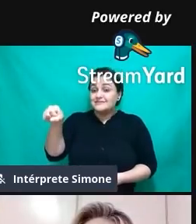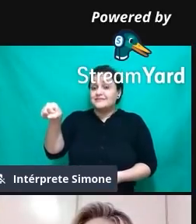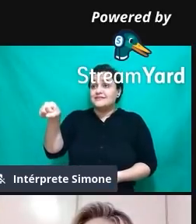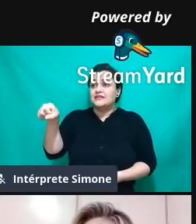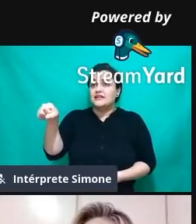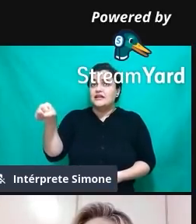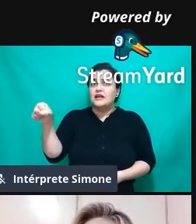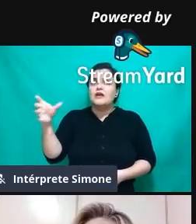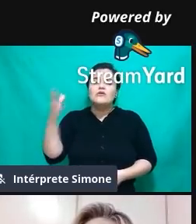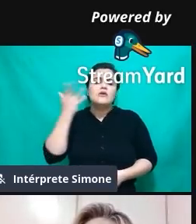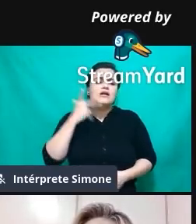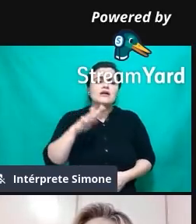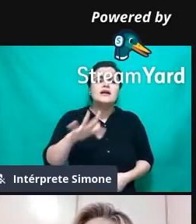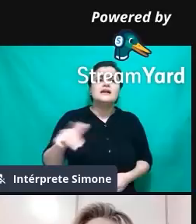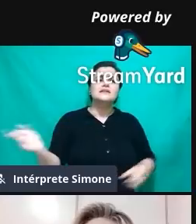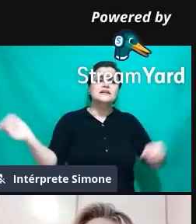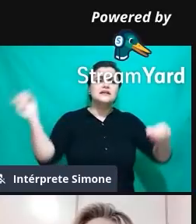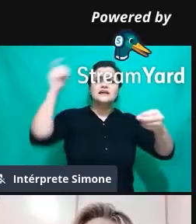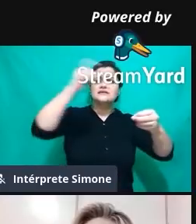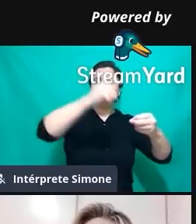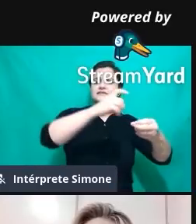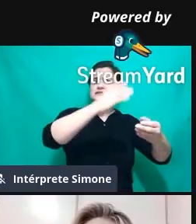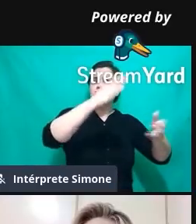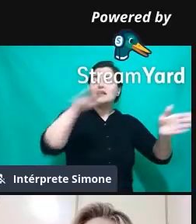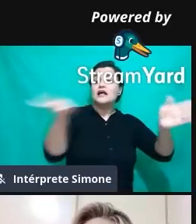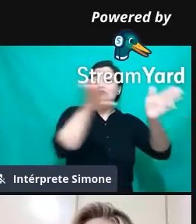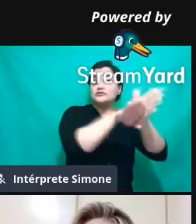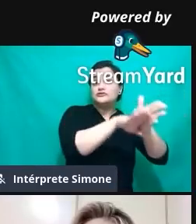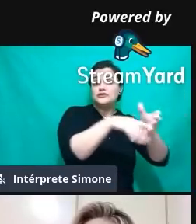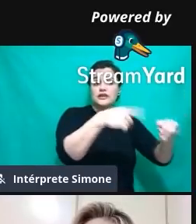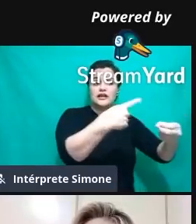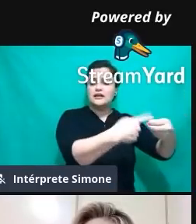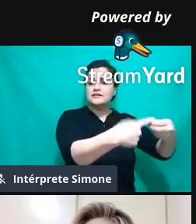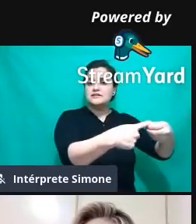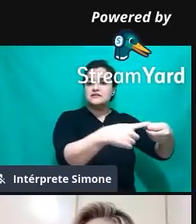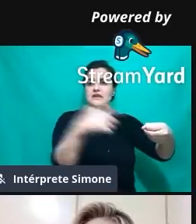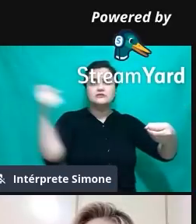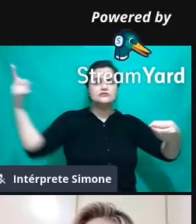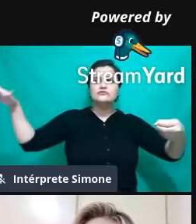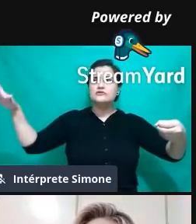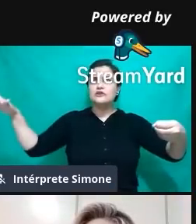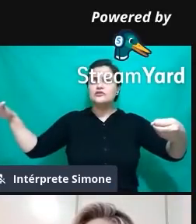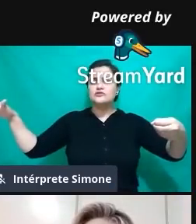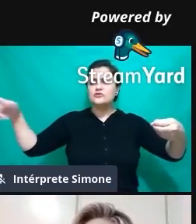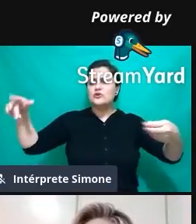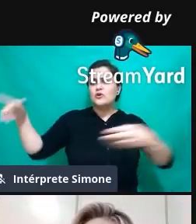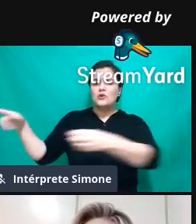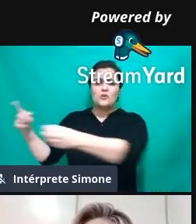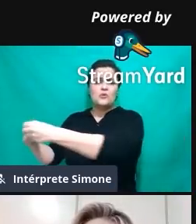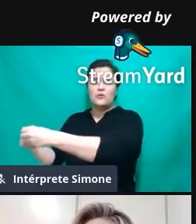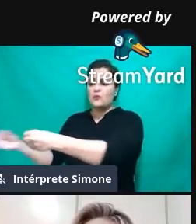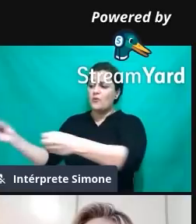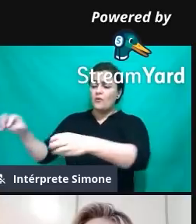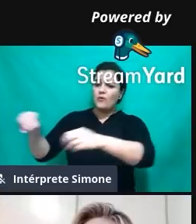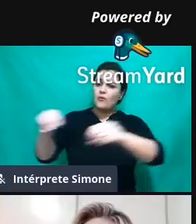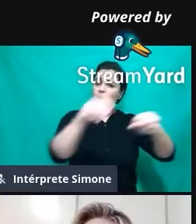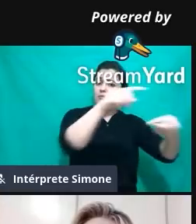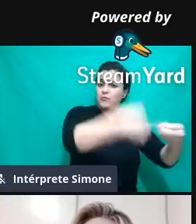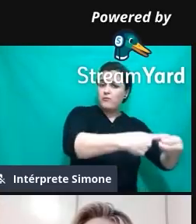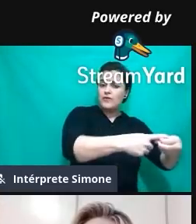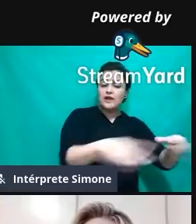falar diferente, e aí quando a gente trabalha através dos jogos, das brincadeiras, as crianças têm